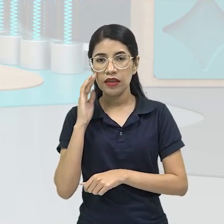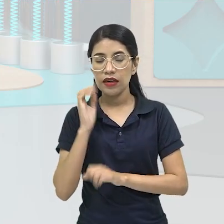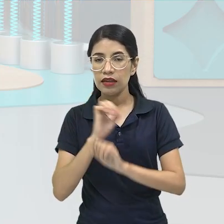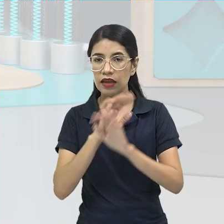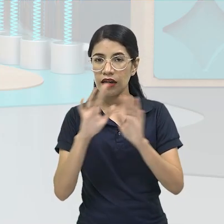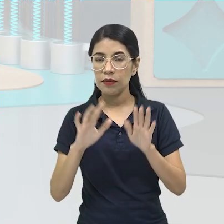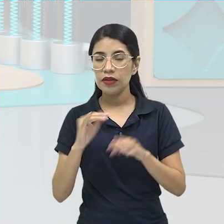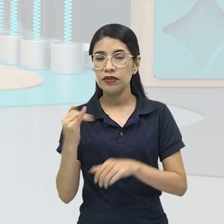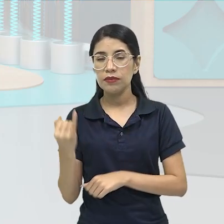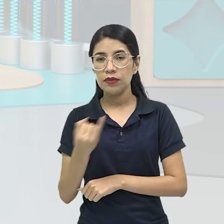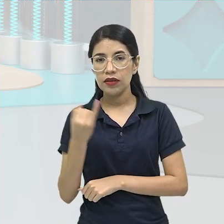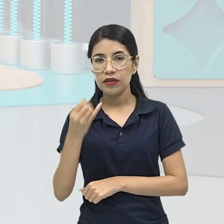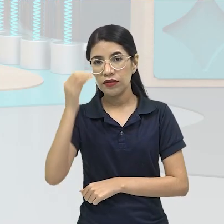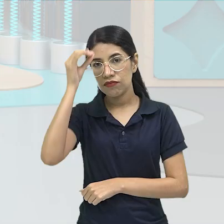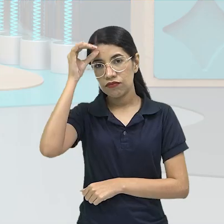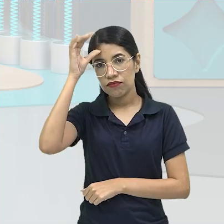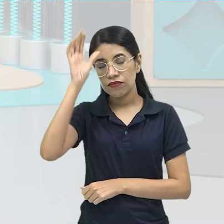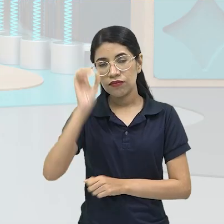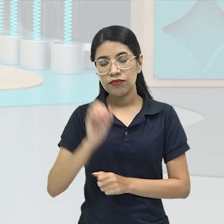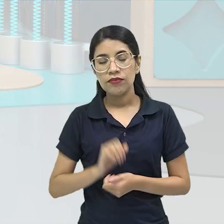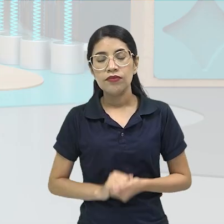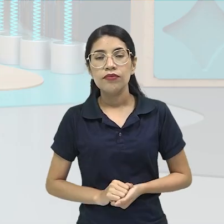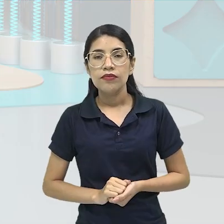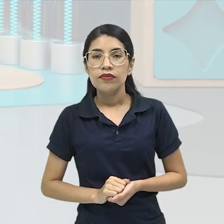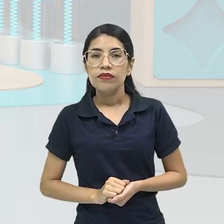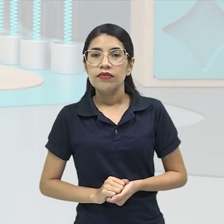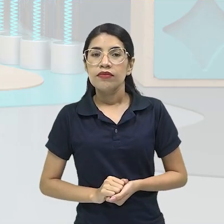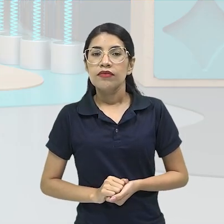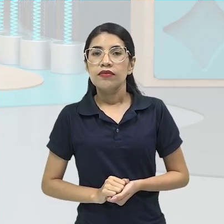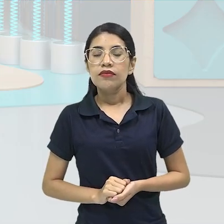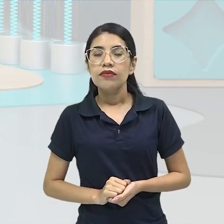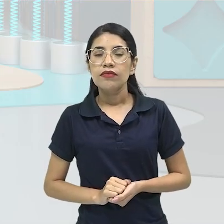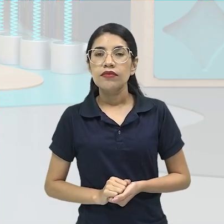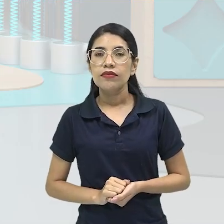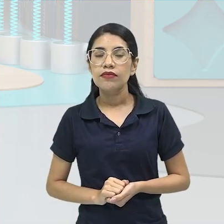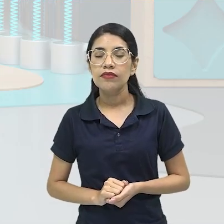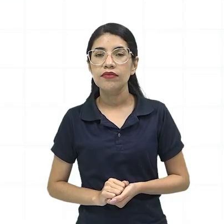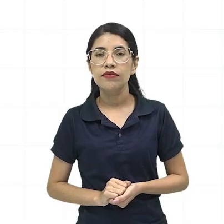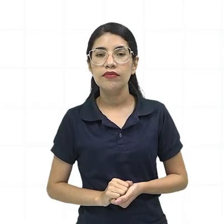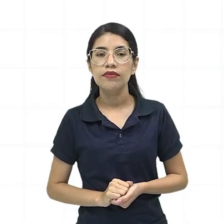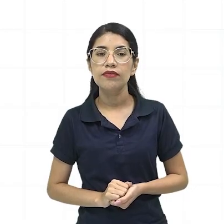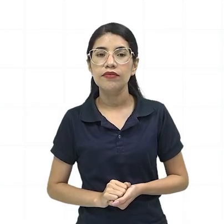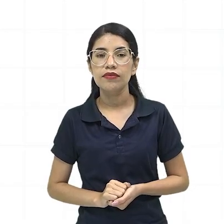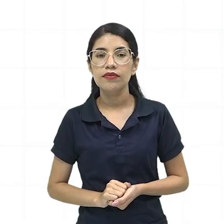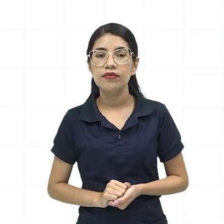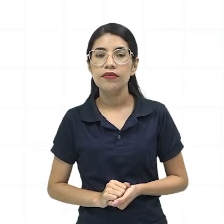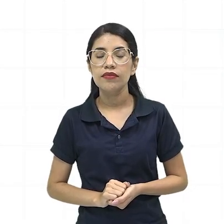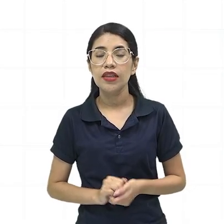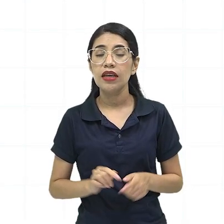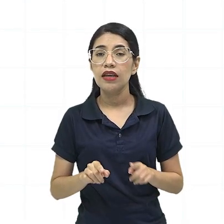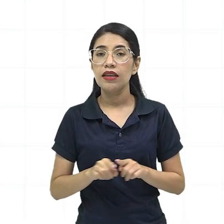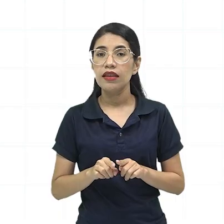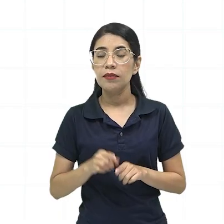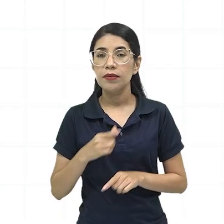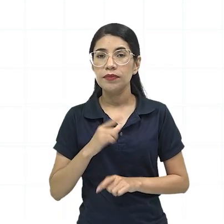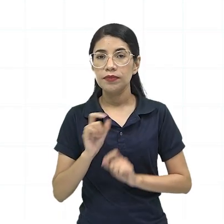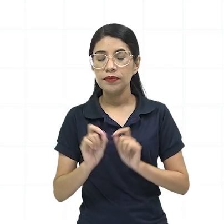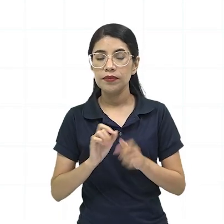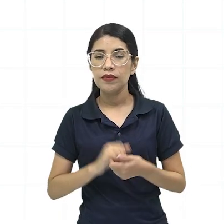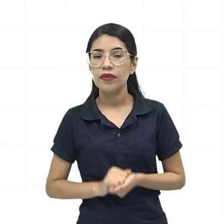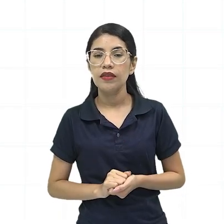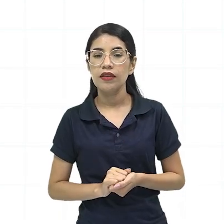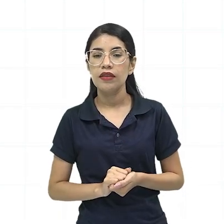importância desse conhecimento. Certo? Muito bem, vamos lá dar continuidade. Nós temos também, então, que